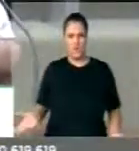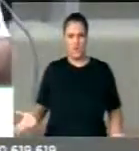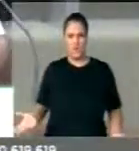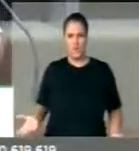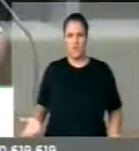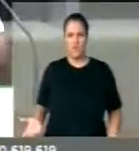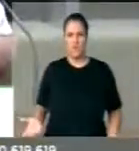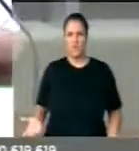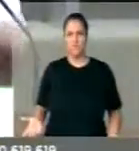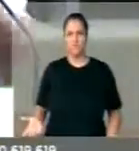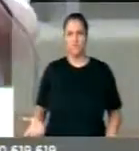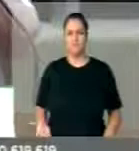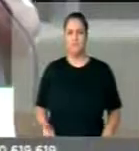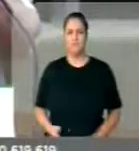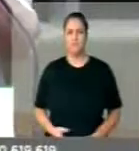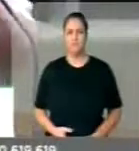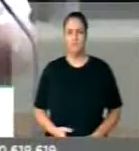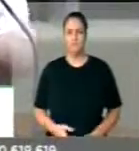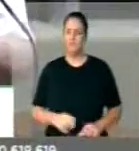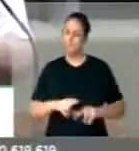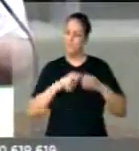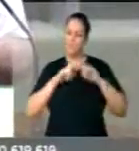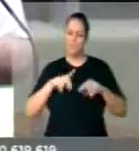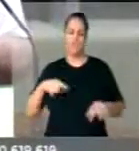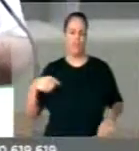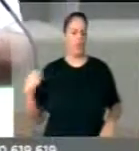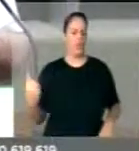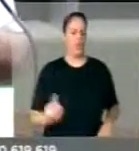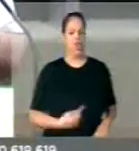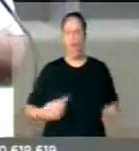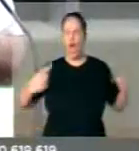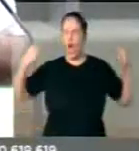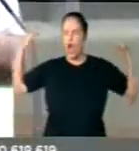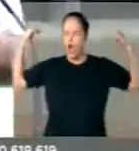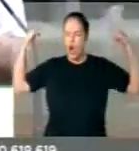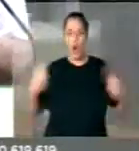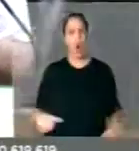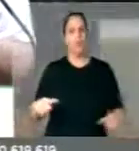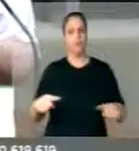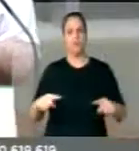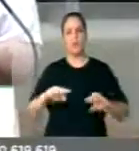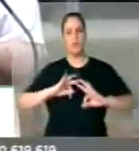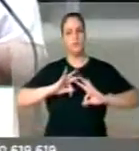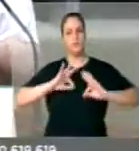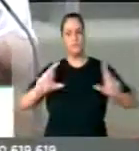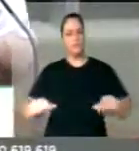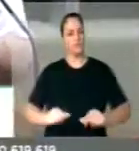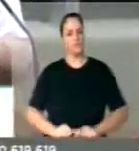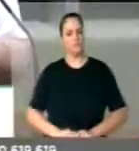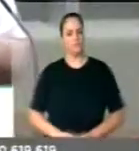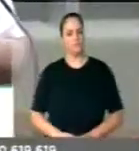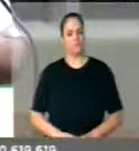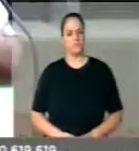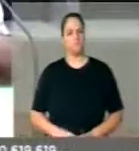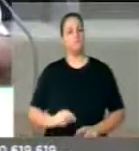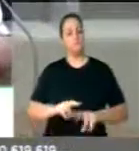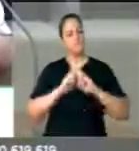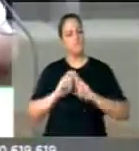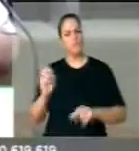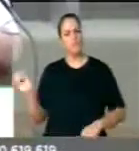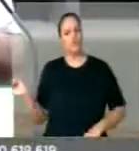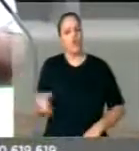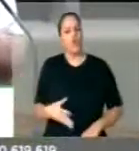hoje. Em clara oposição a tudo isso, o PSOL apresenta sua candidatura à presidência da